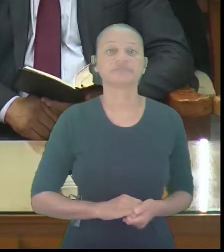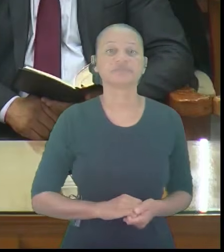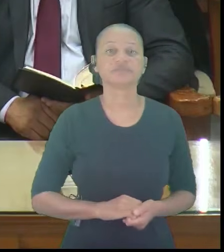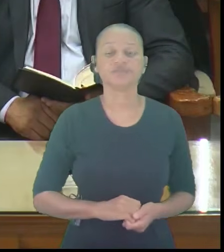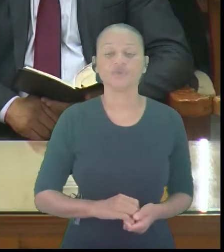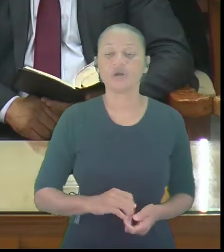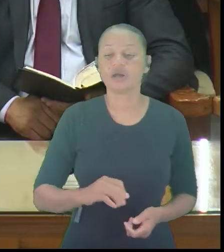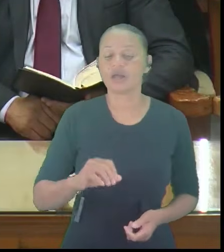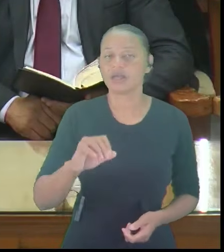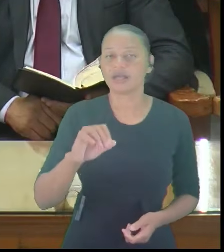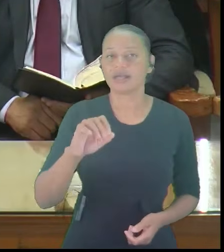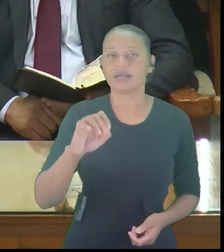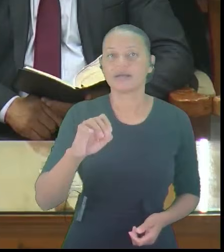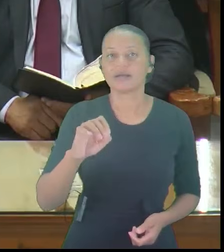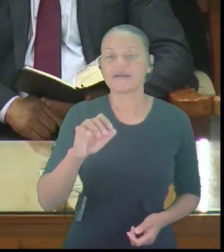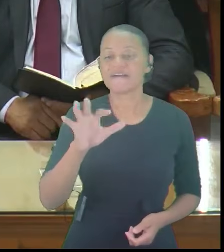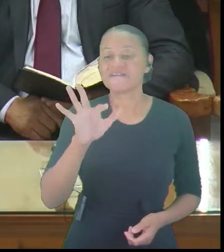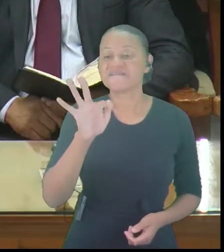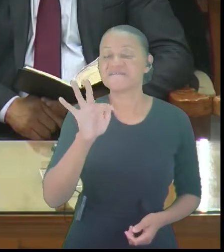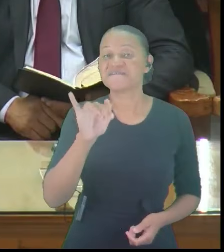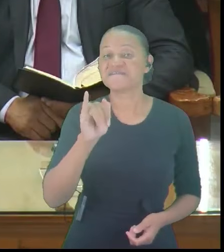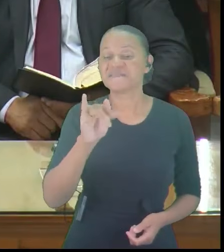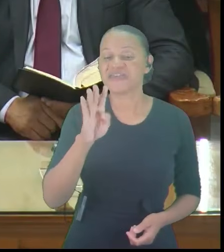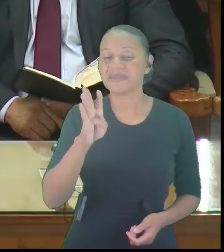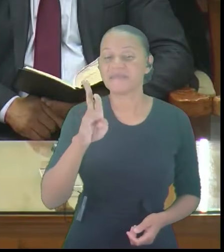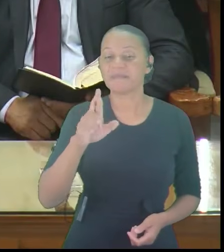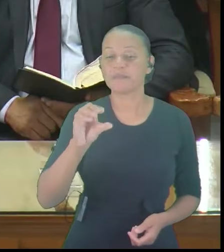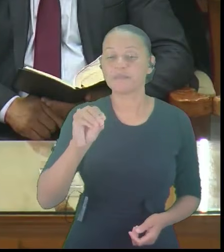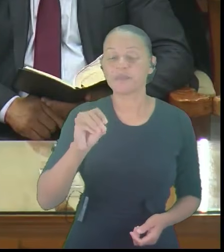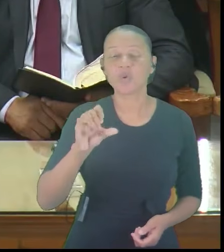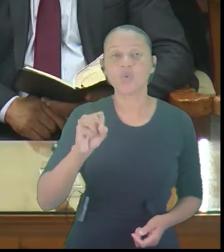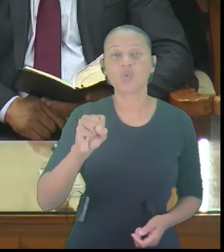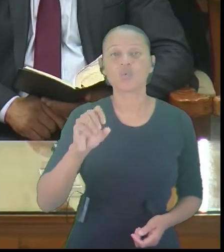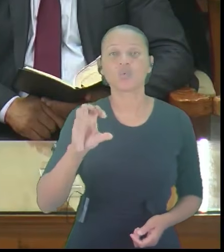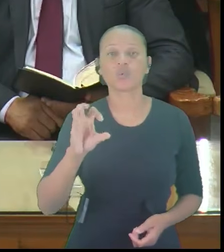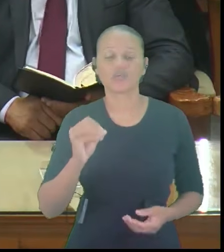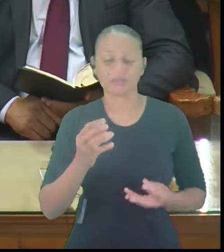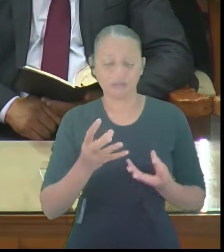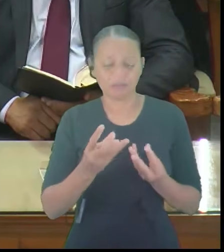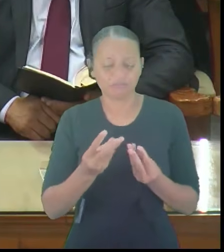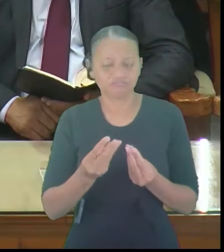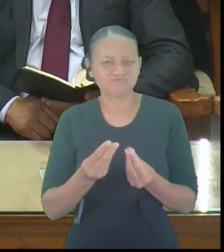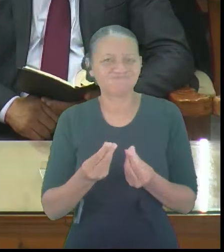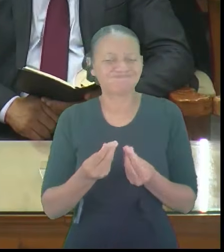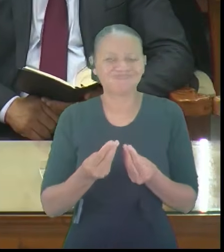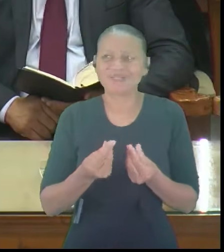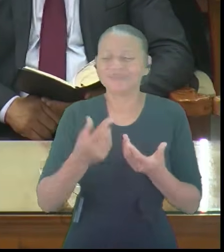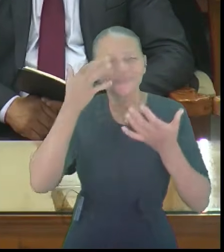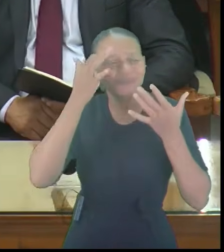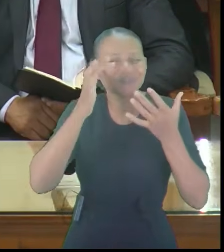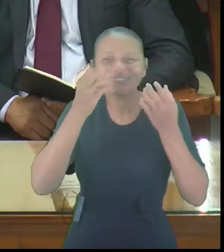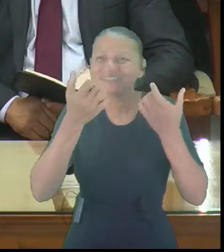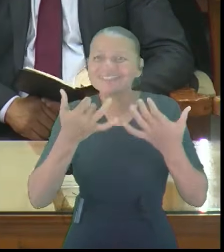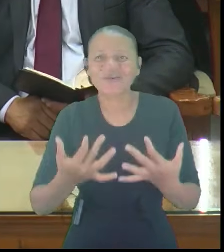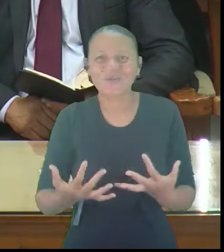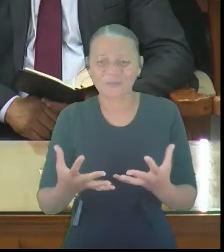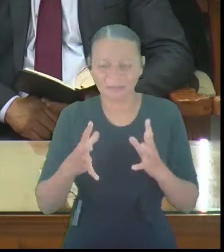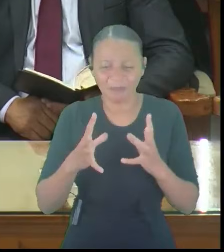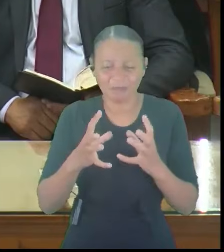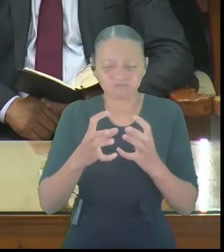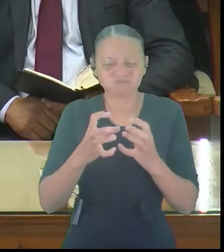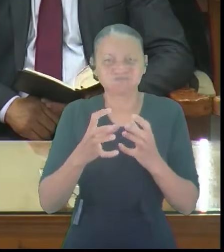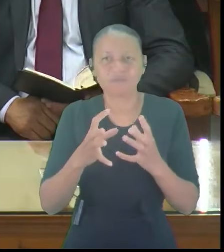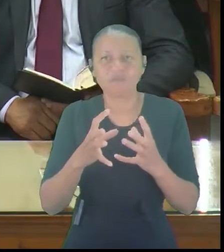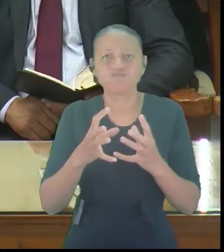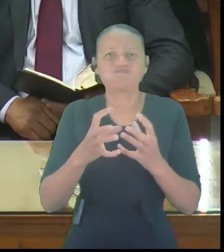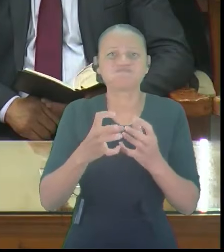Ovéolo. Fibroso. Uma coisa que nem sei como é que se sustenta. Quantos anos